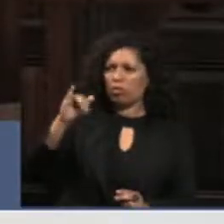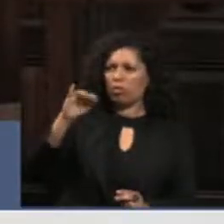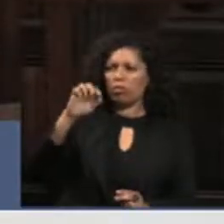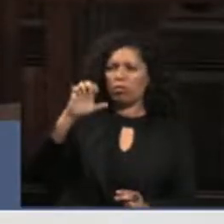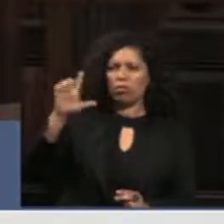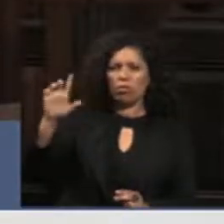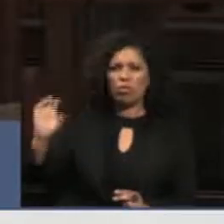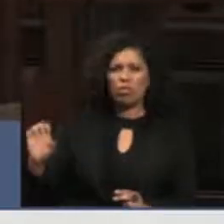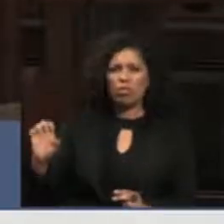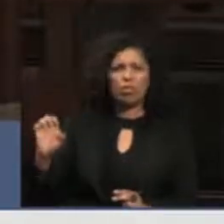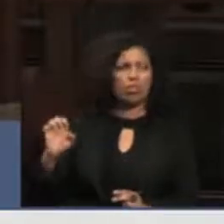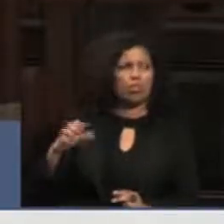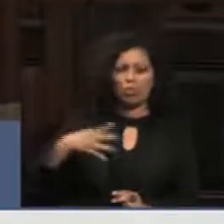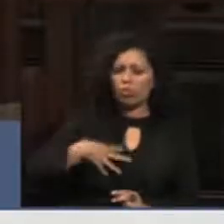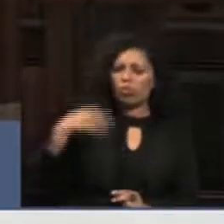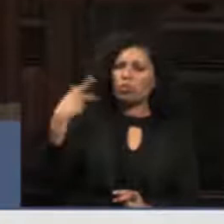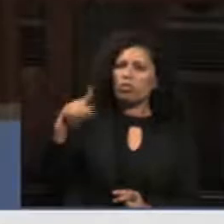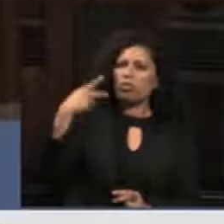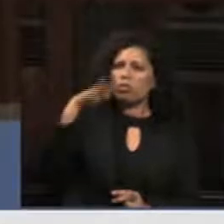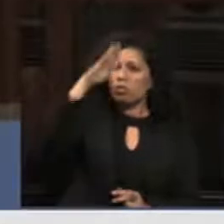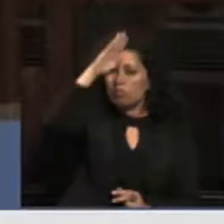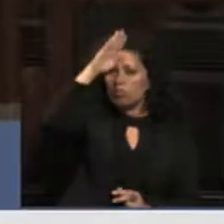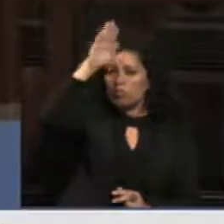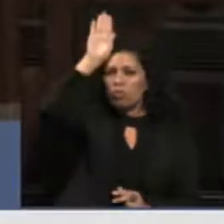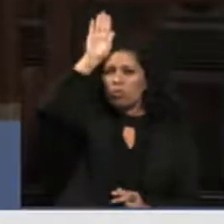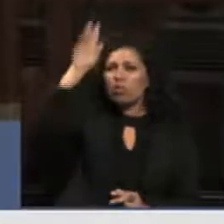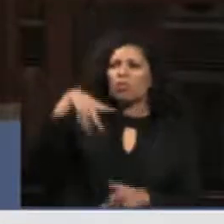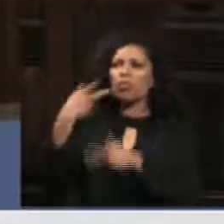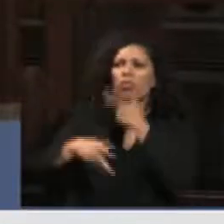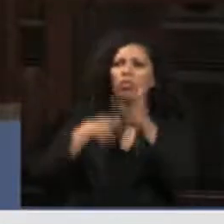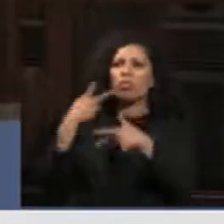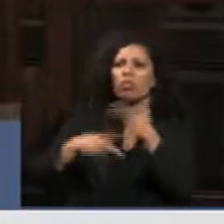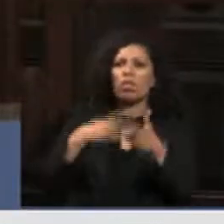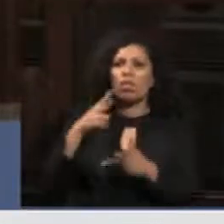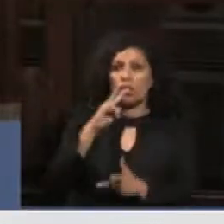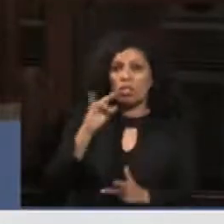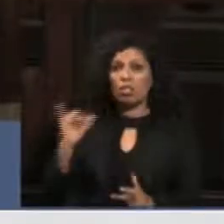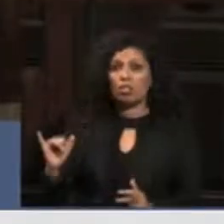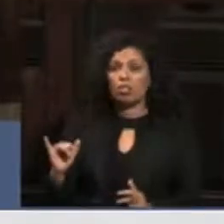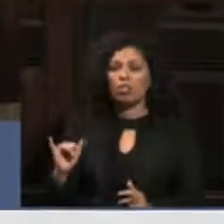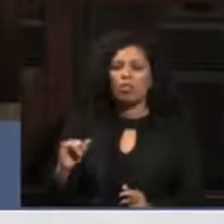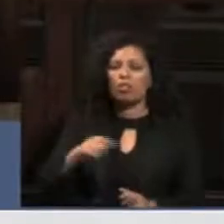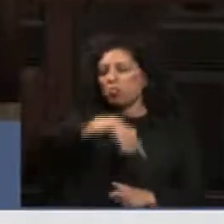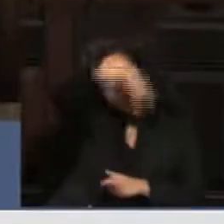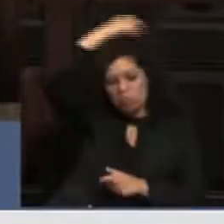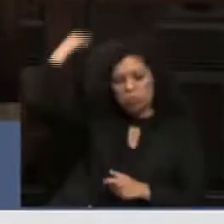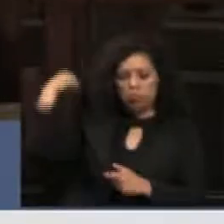O que o filho do Bolsonaro quer dizer quando diz que vai botar um coturno no nosso pescoço?